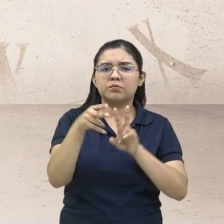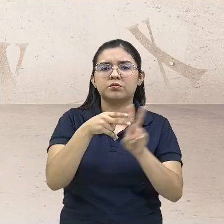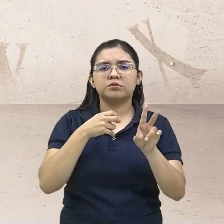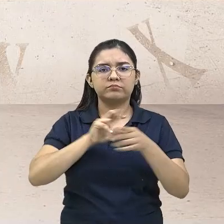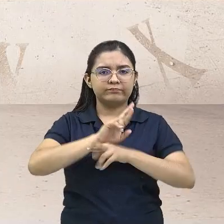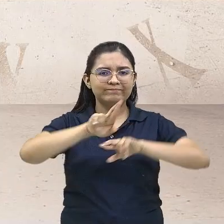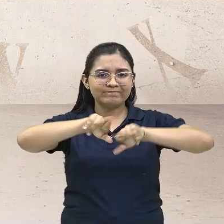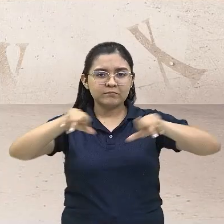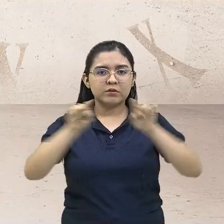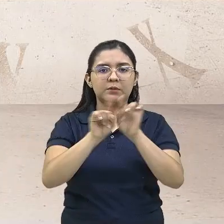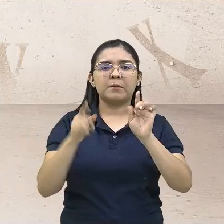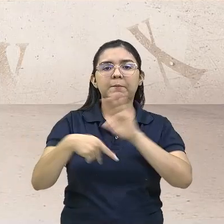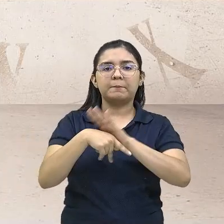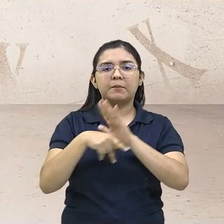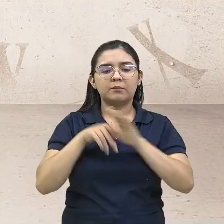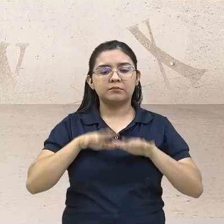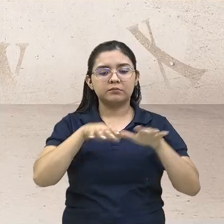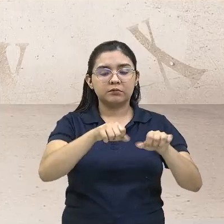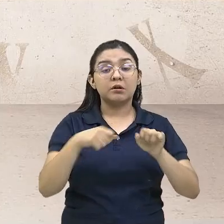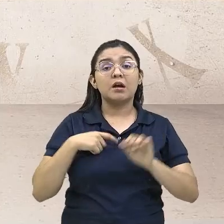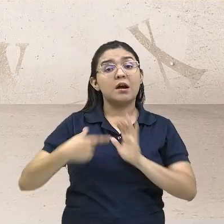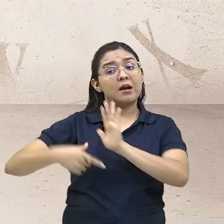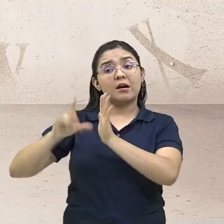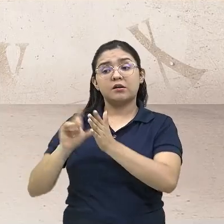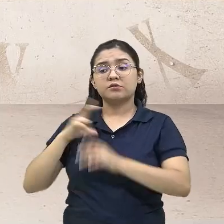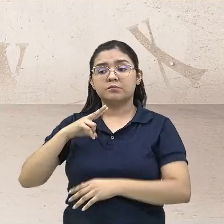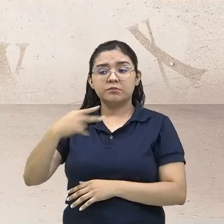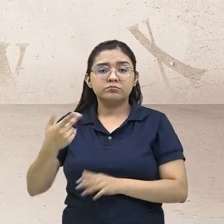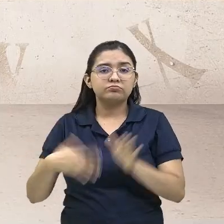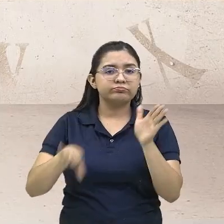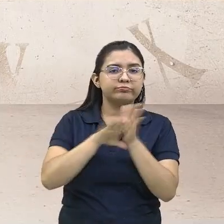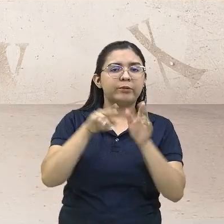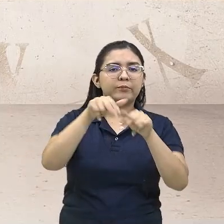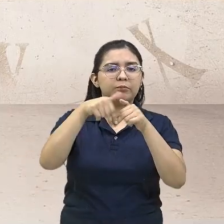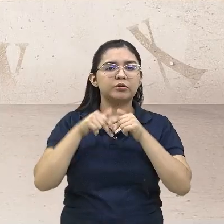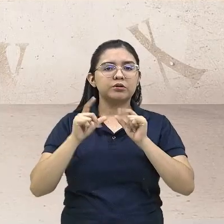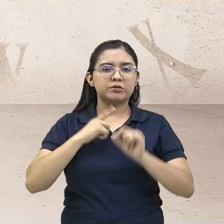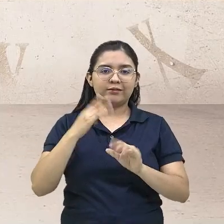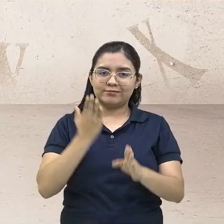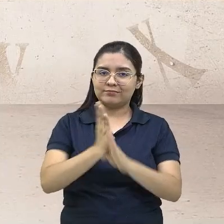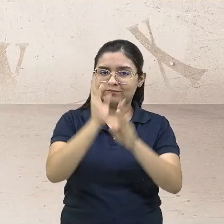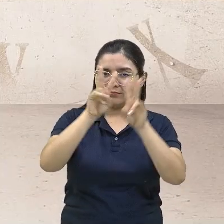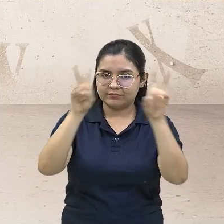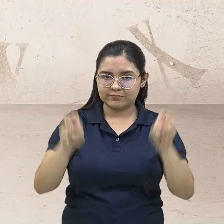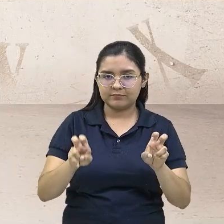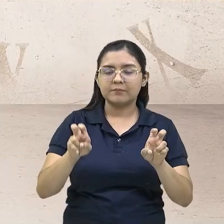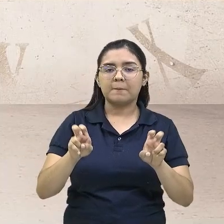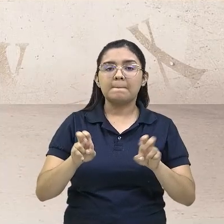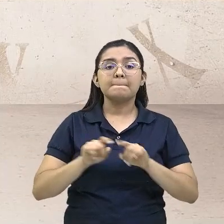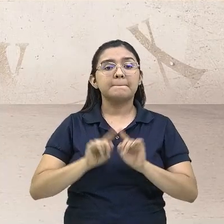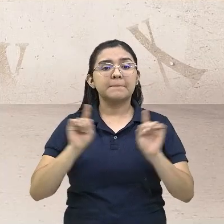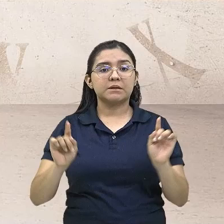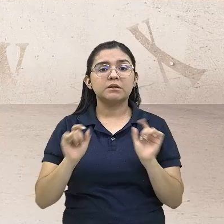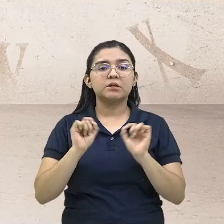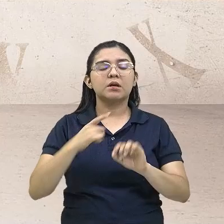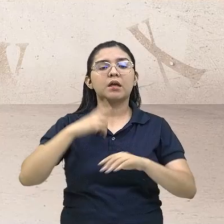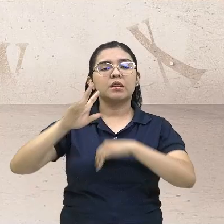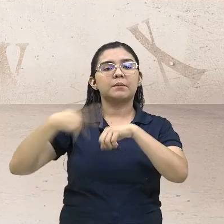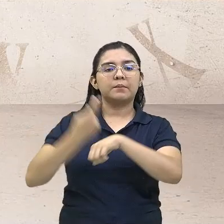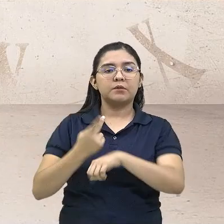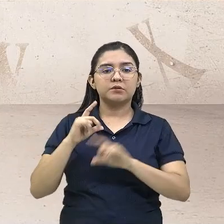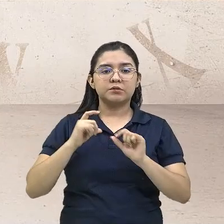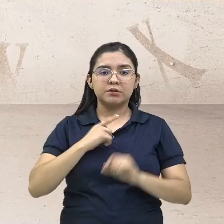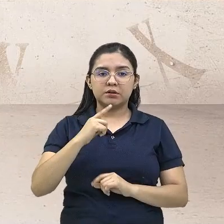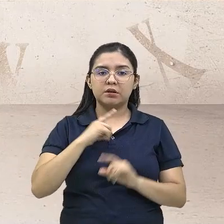já estavam nas terras aqui, né, antes da chegada dos portugueses. Por isso, descobrimento entre aspas. Mas, após isso,